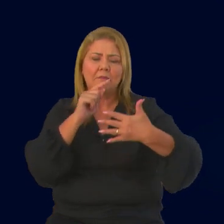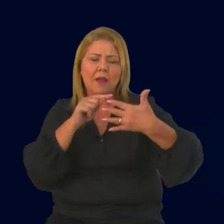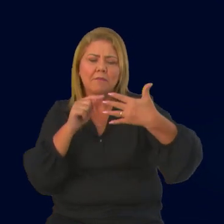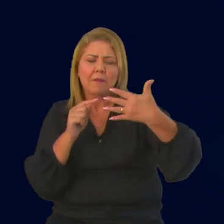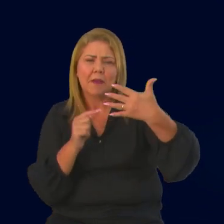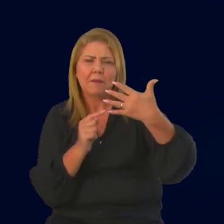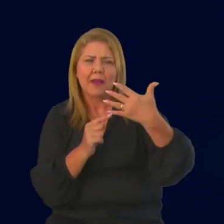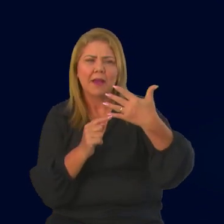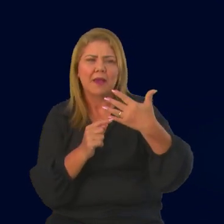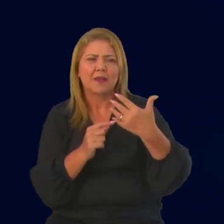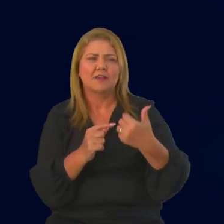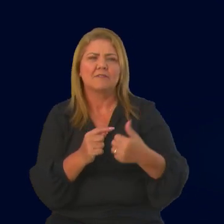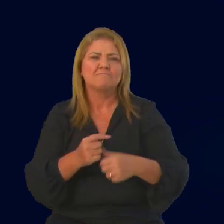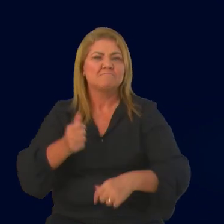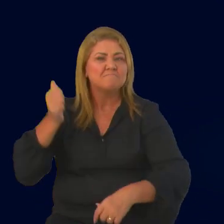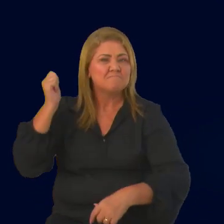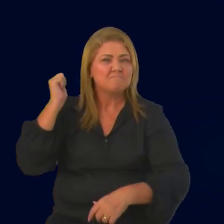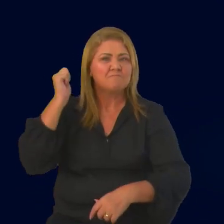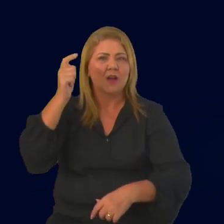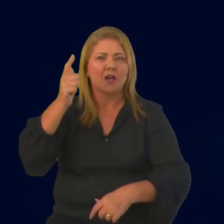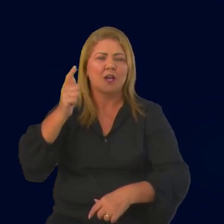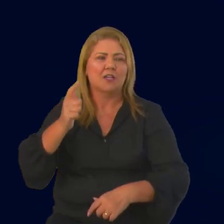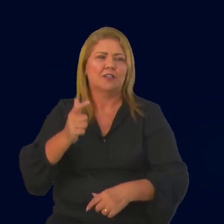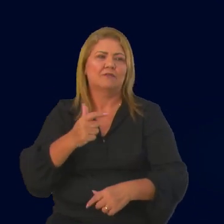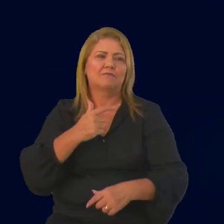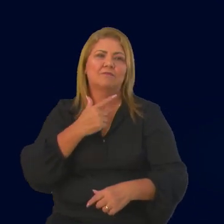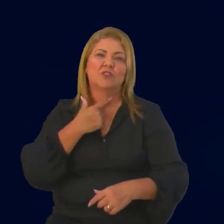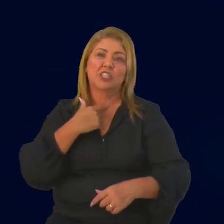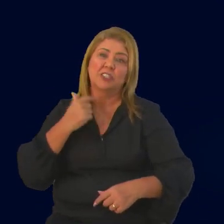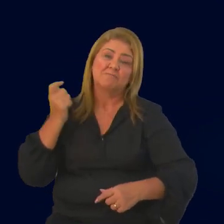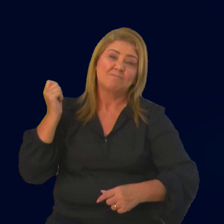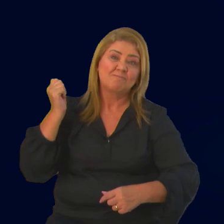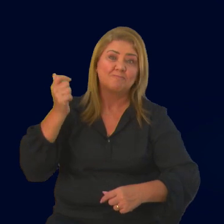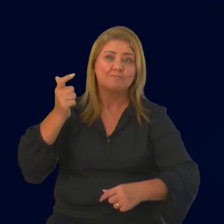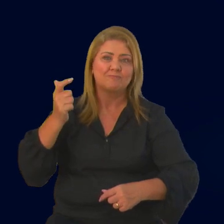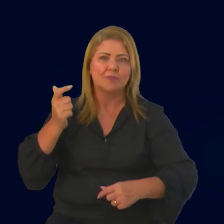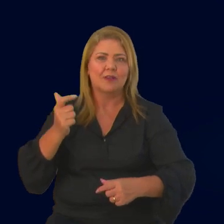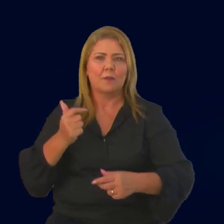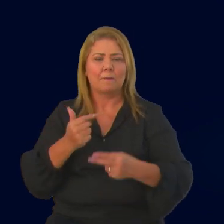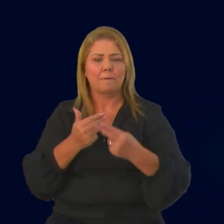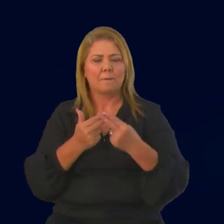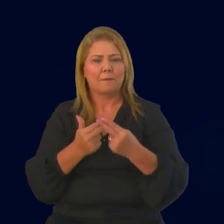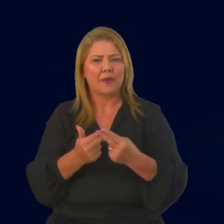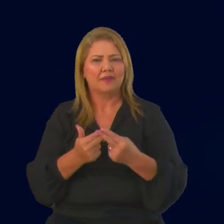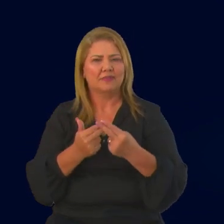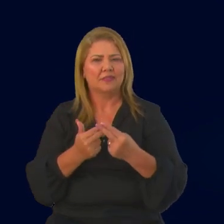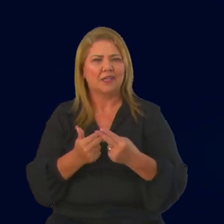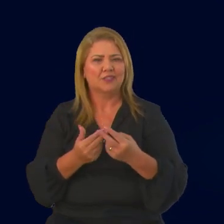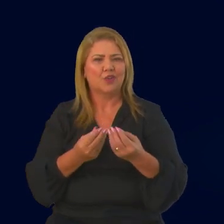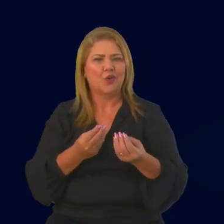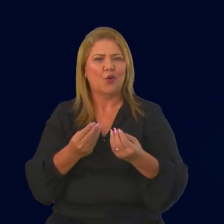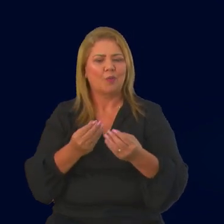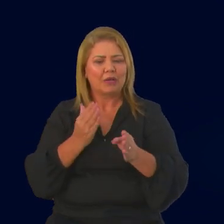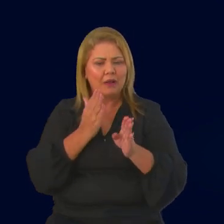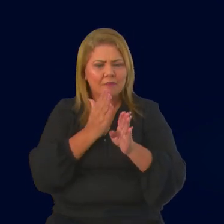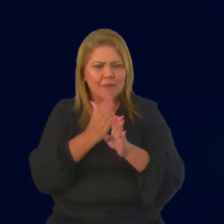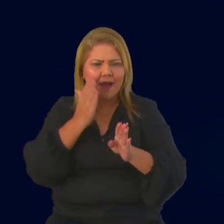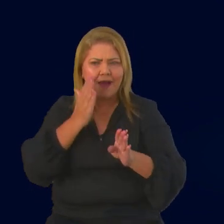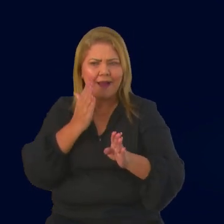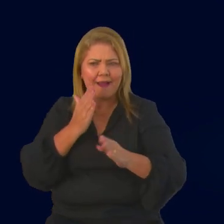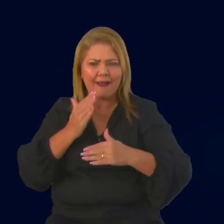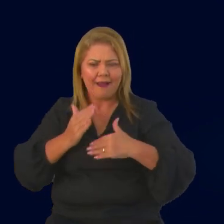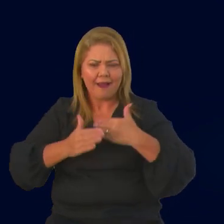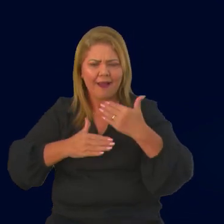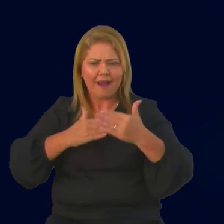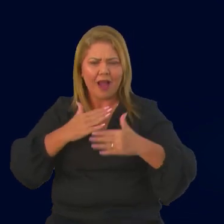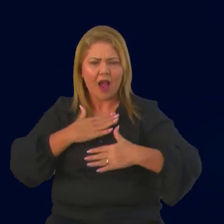mandar aquela pessoa longe, para não perder a paciência? A gente precisa descobrir ou desenvolver